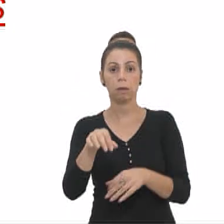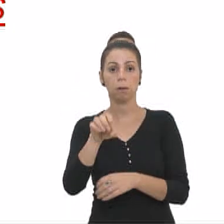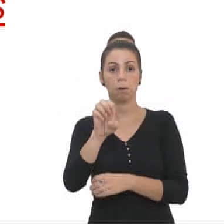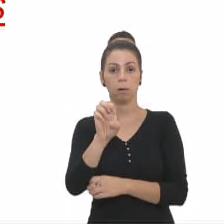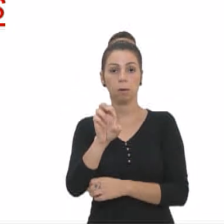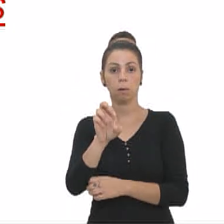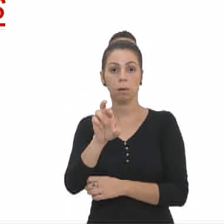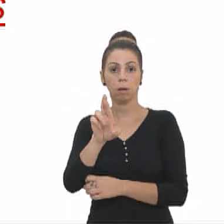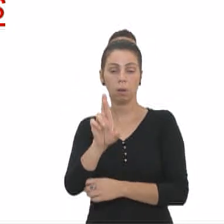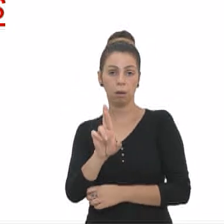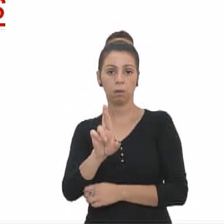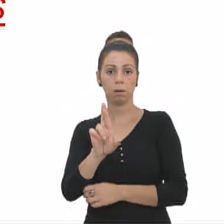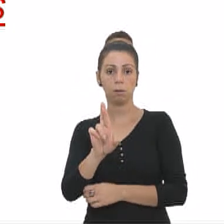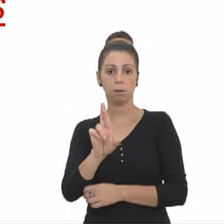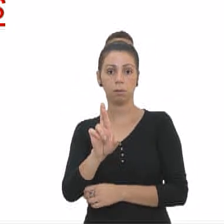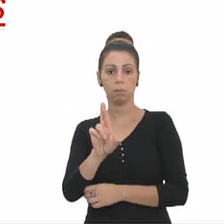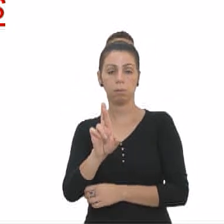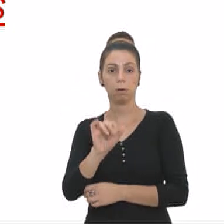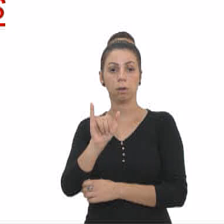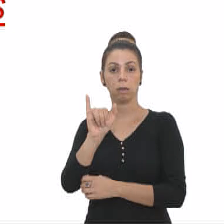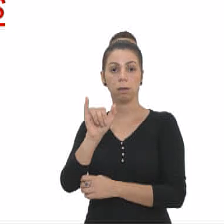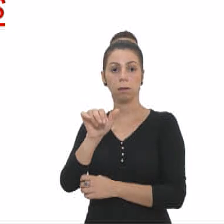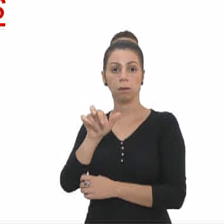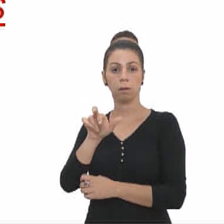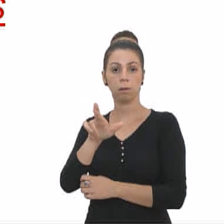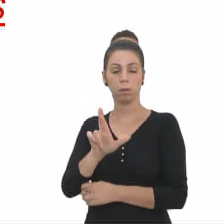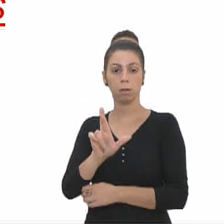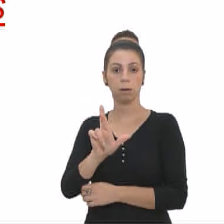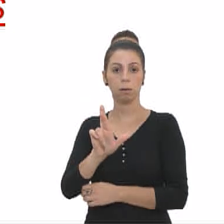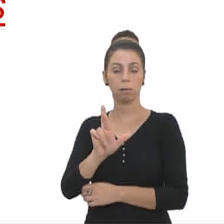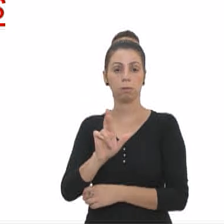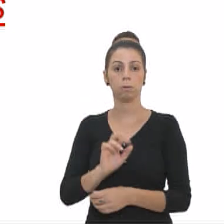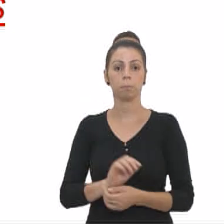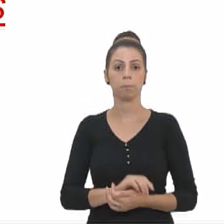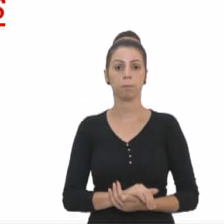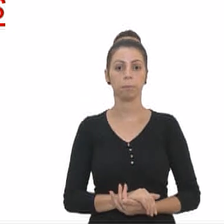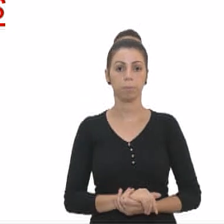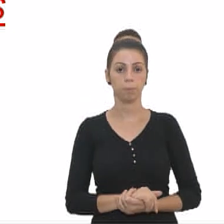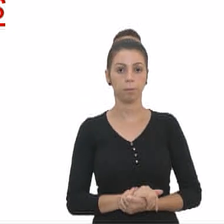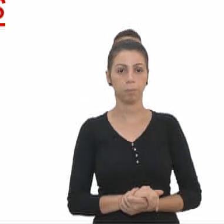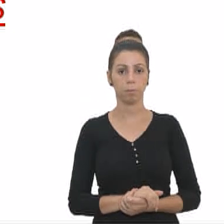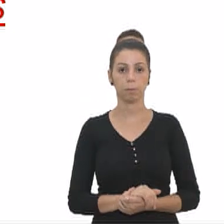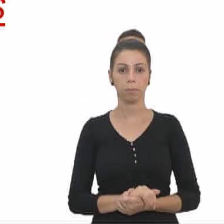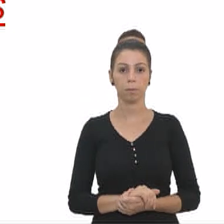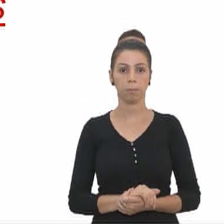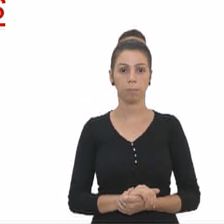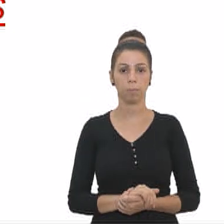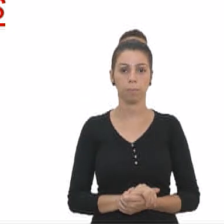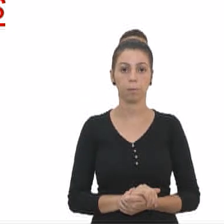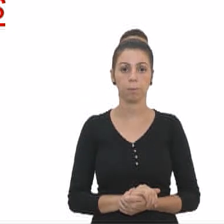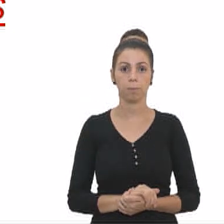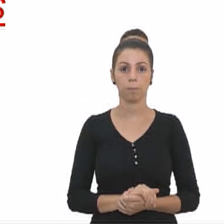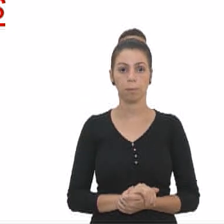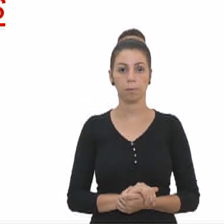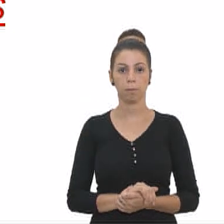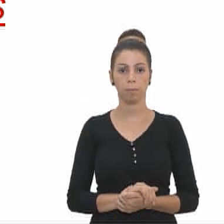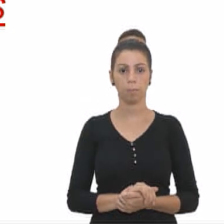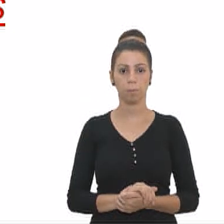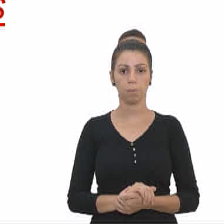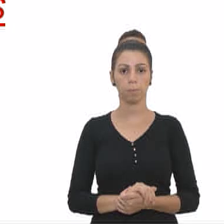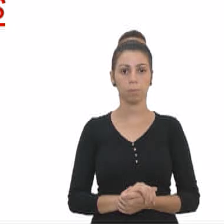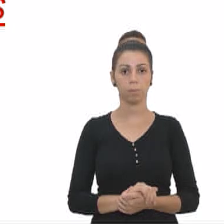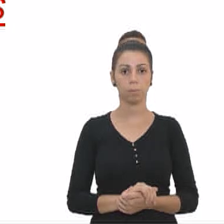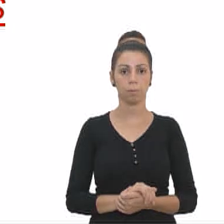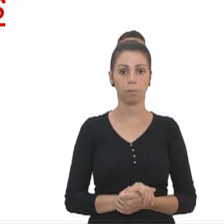para a segunda conjugação e ir para a terceira conjugação. La regla es casi la